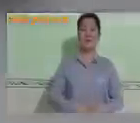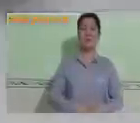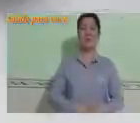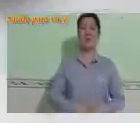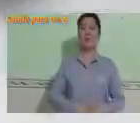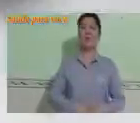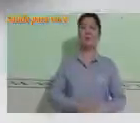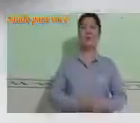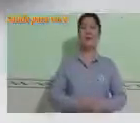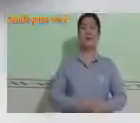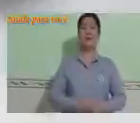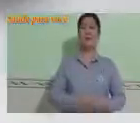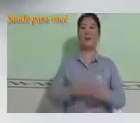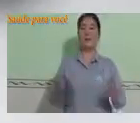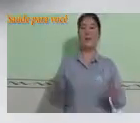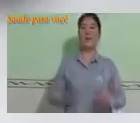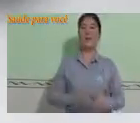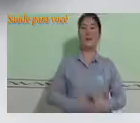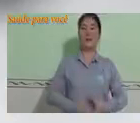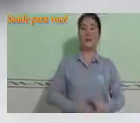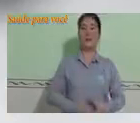por profissionais com experiência,